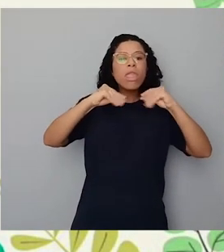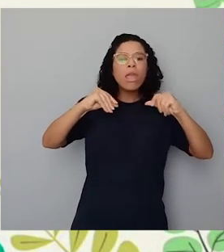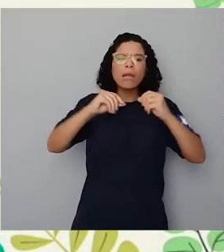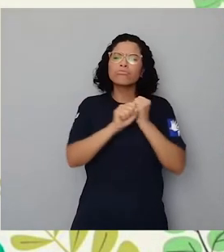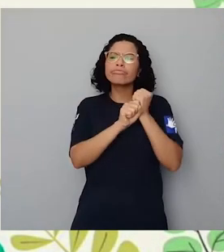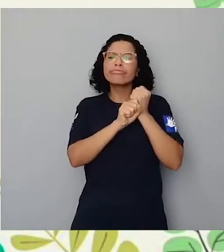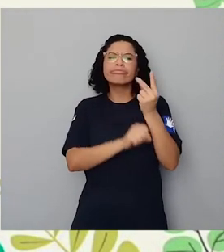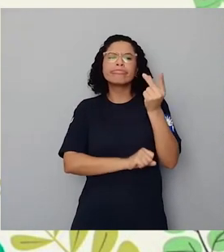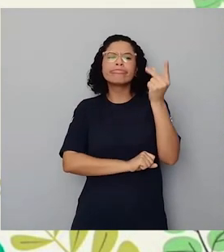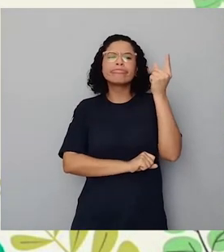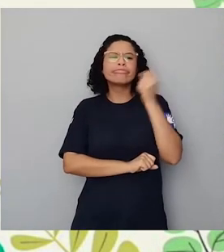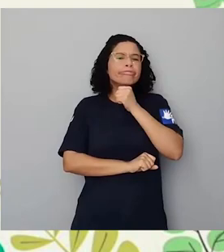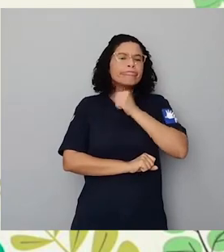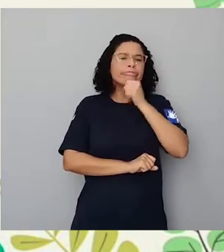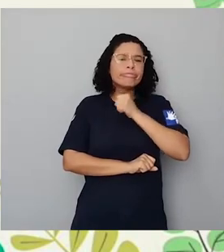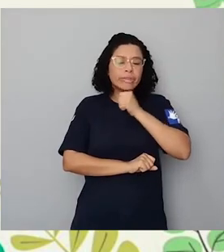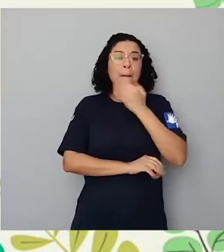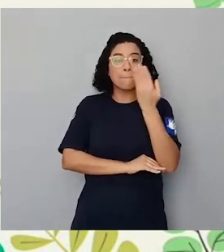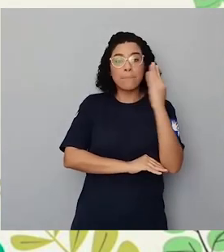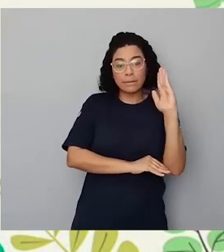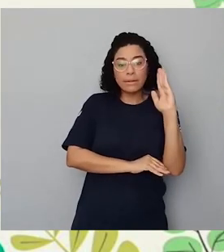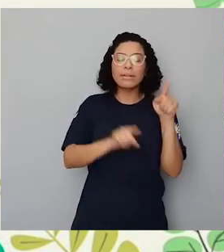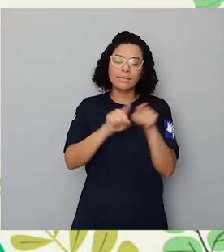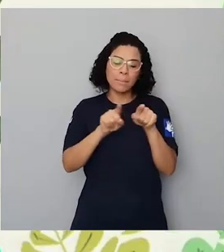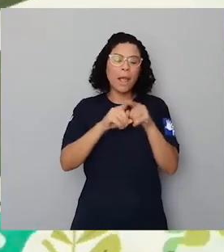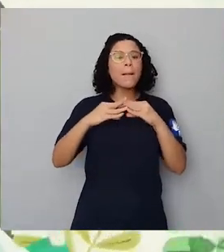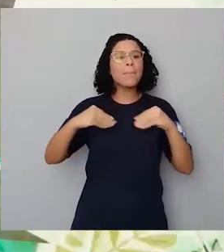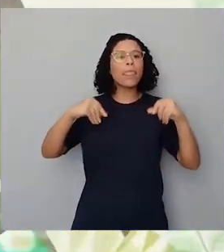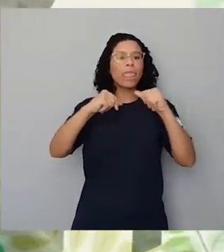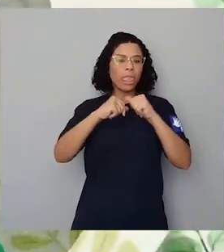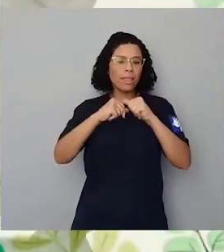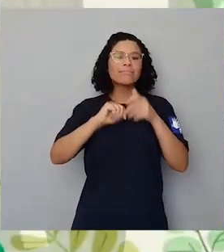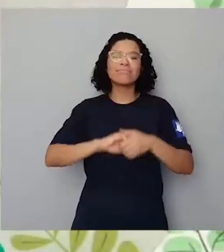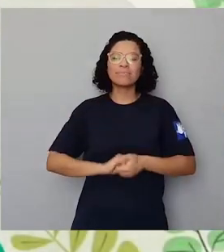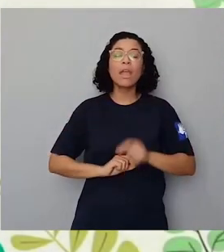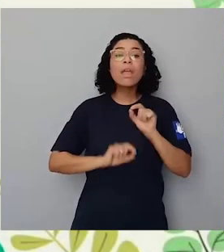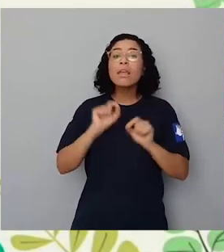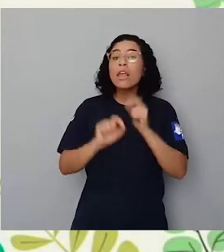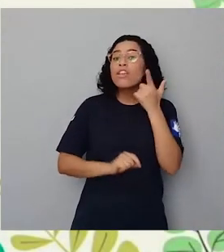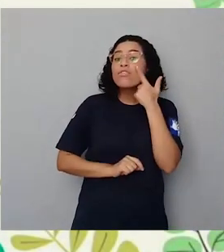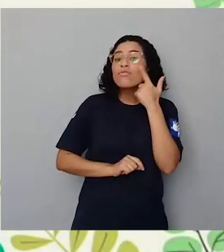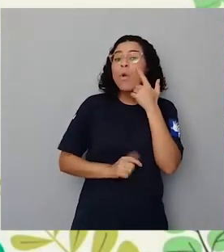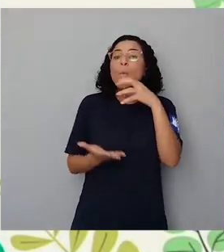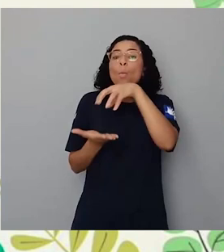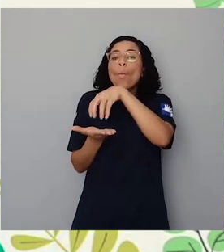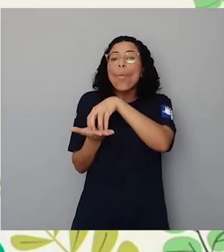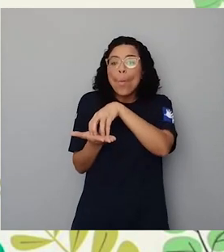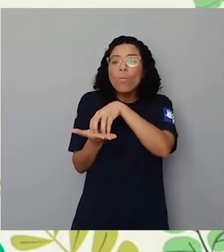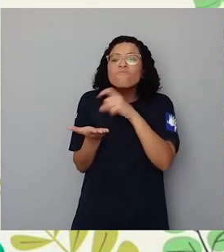construções mais antigas e elas são feitas de madeira e barro. E quem aí já ouviu falar do